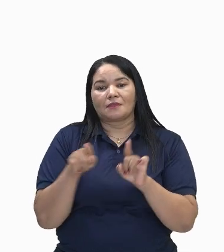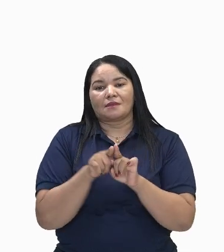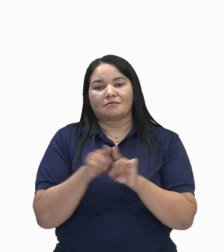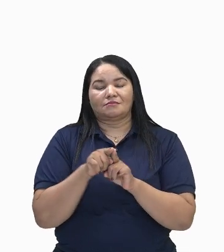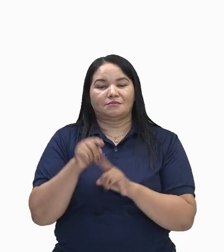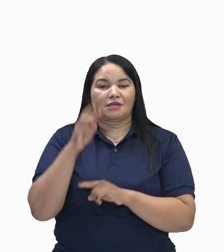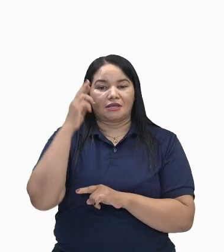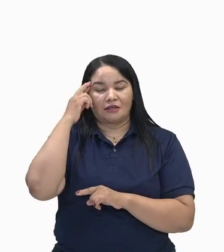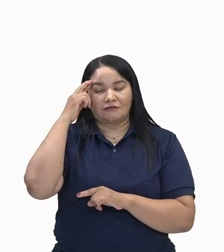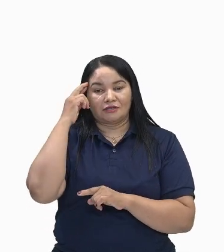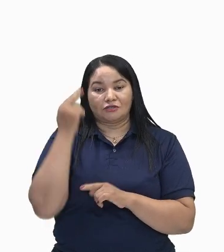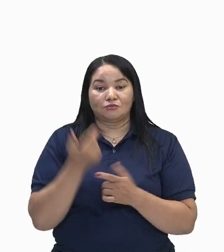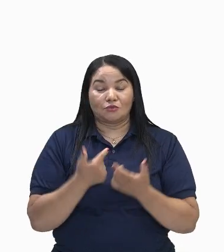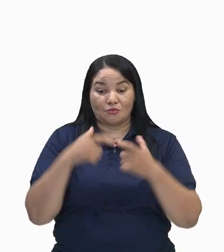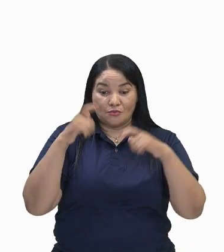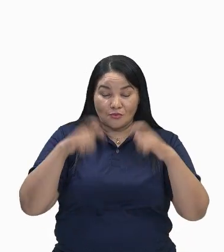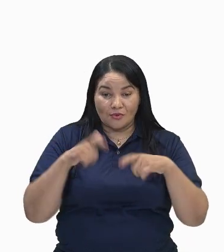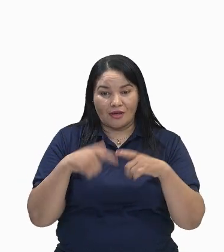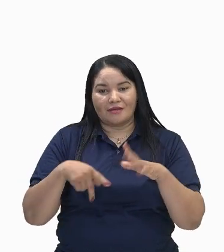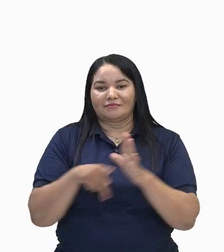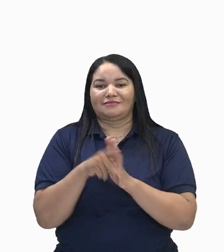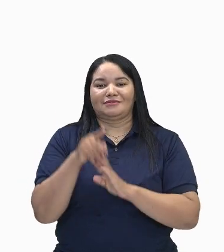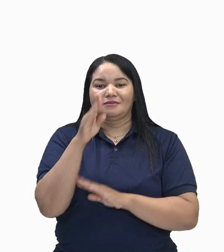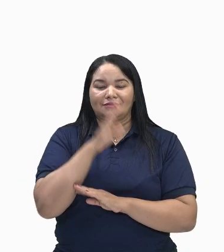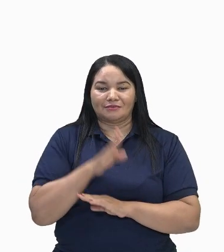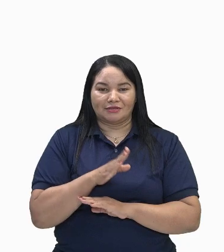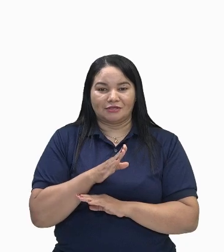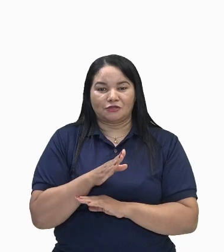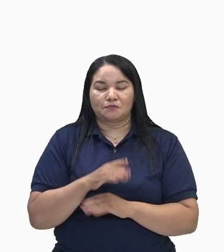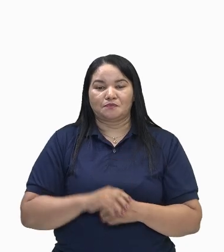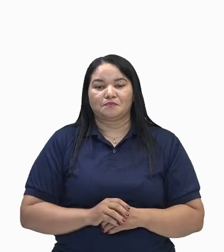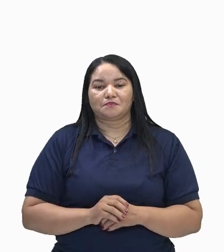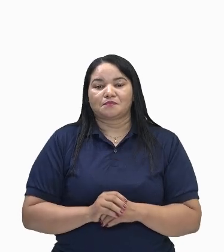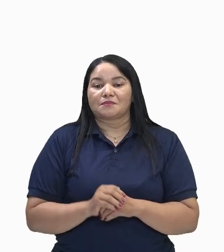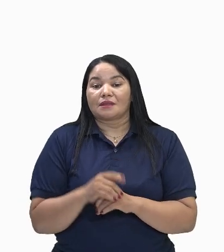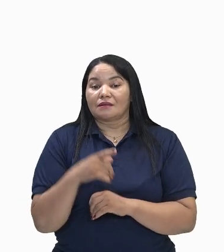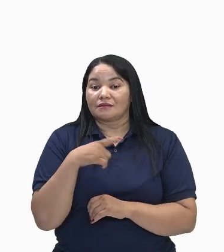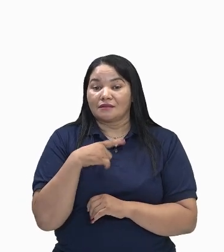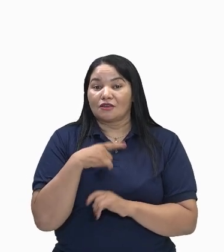o território do Brasil. Então, há aí